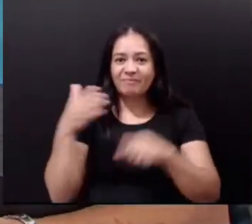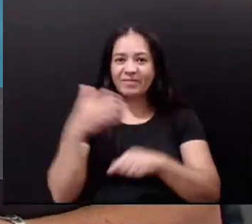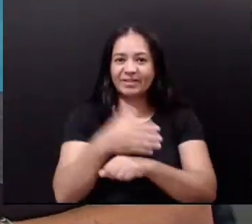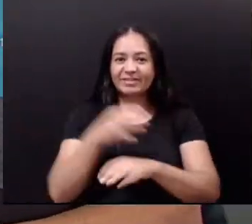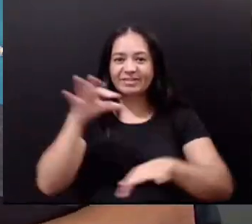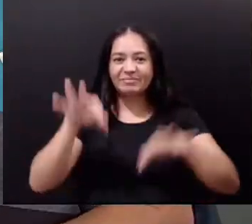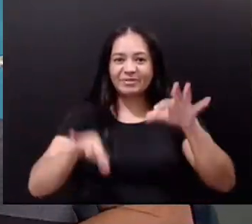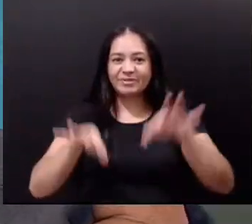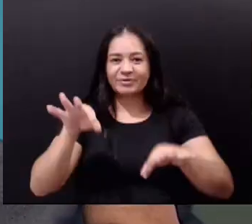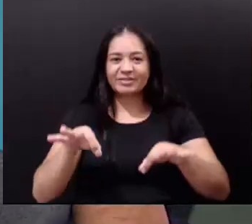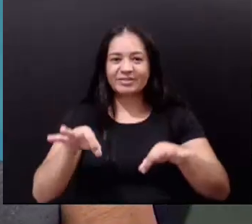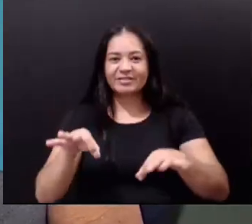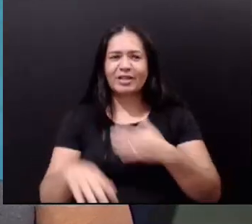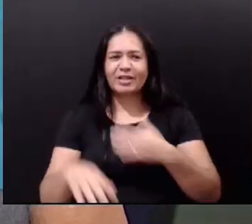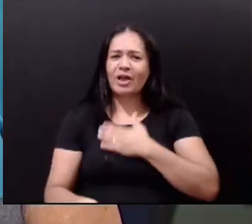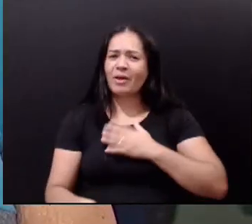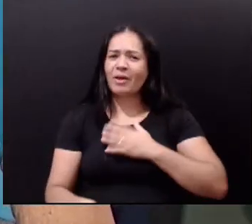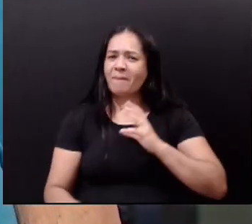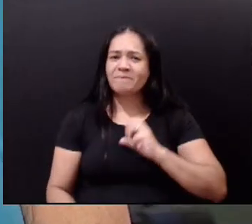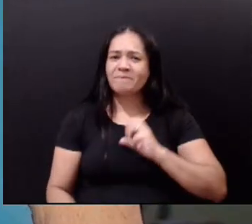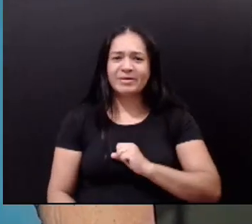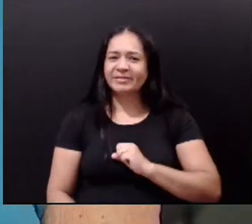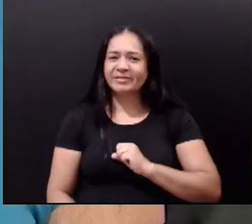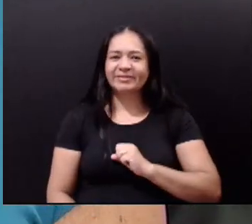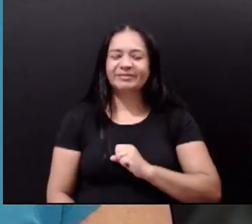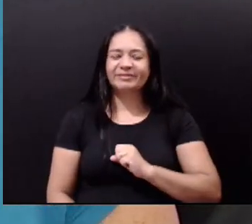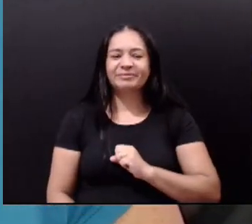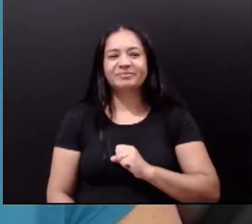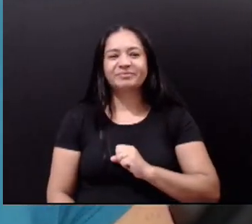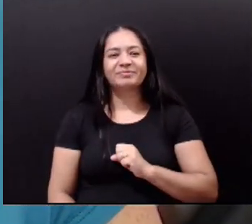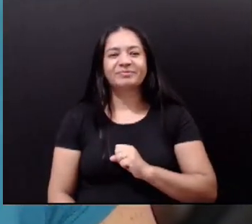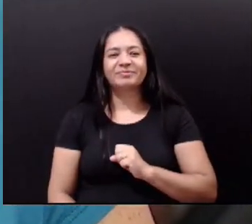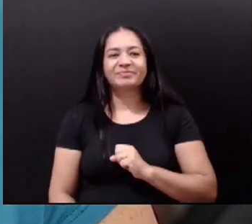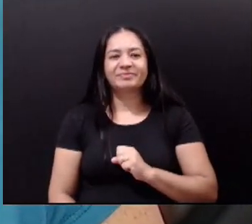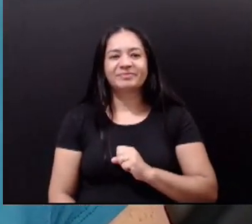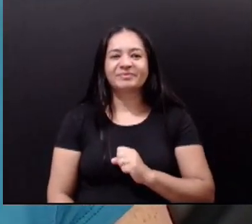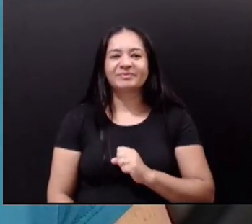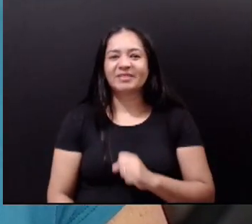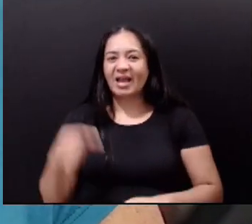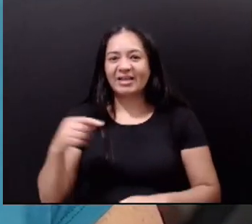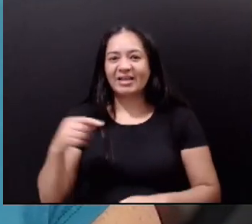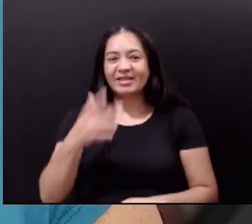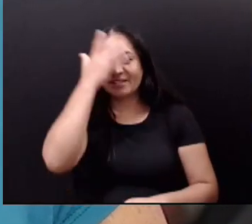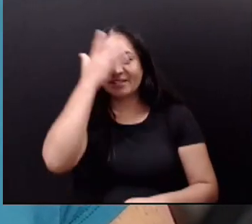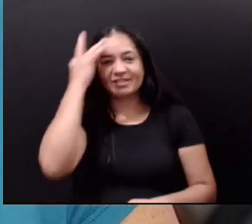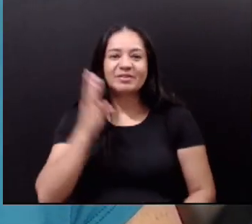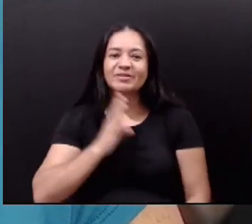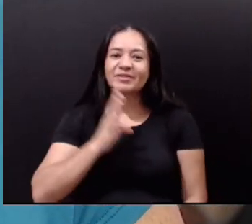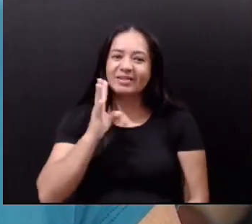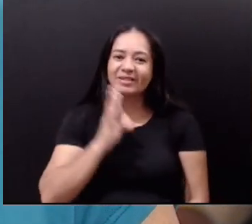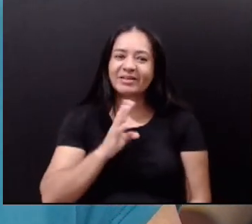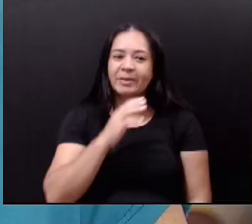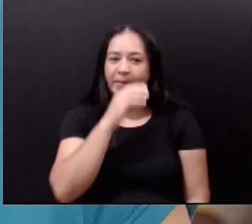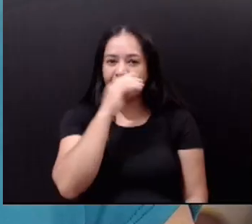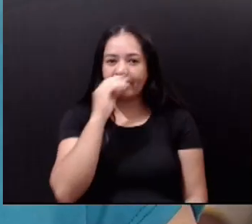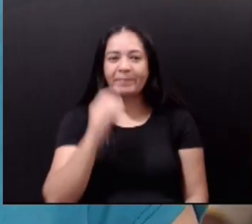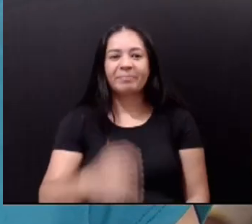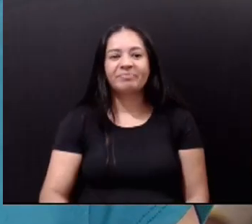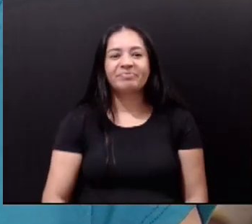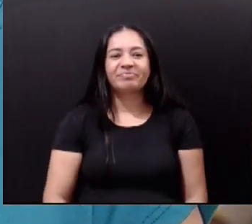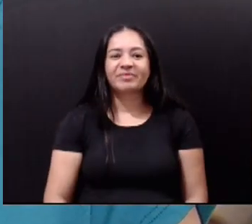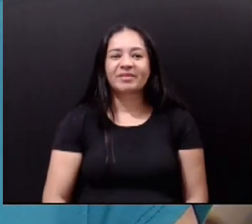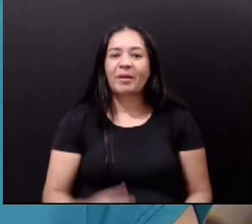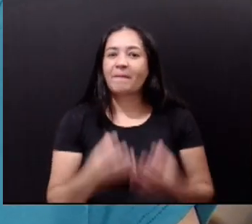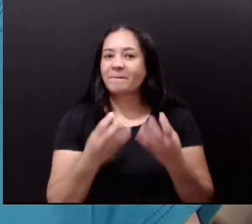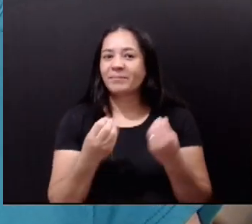Eu tô amando, viu? Tô amando muito que aqui, as pessoas muito legal. Tô amando muito aqui. Fez